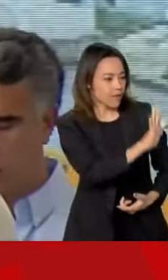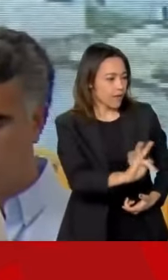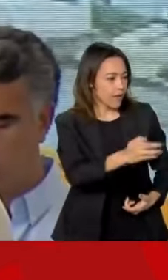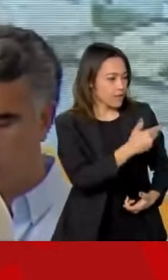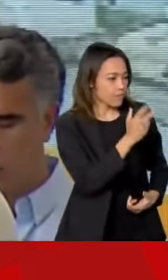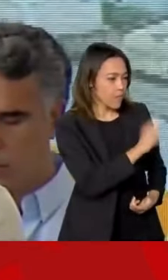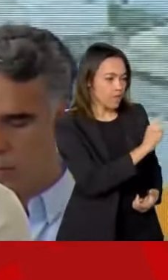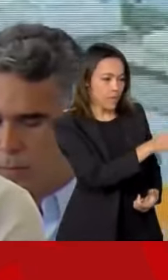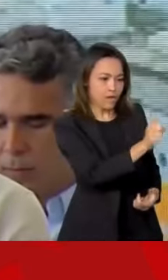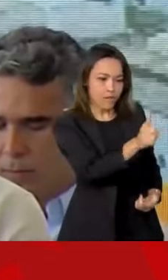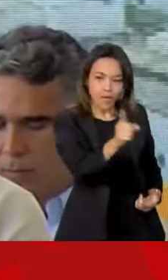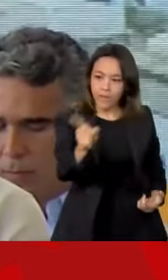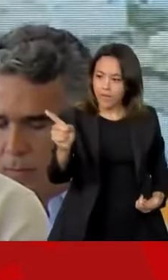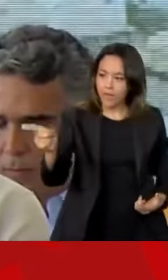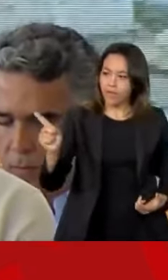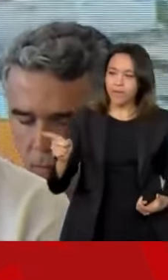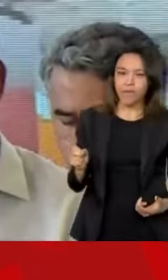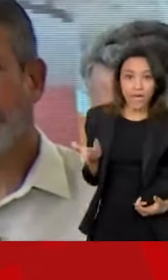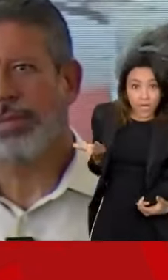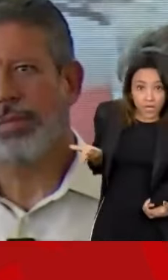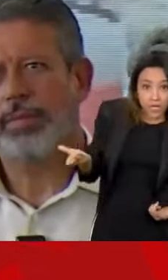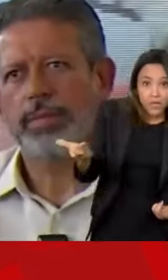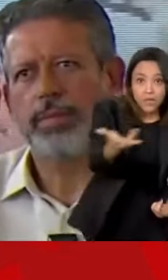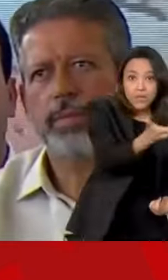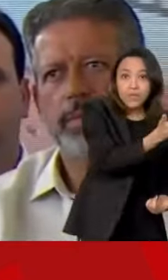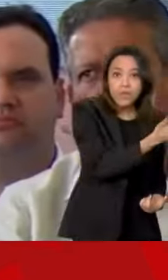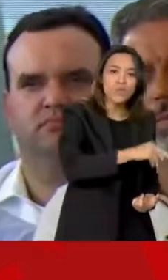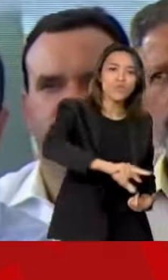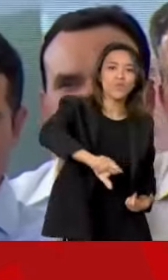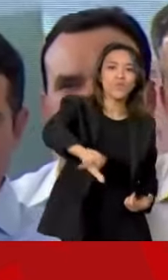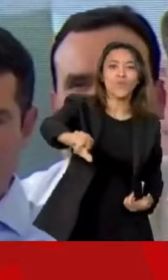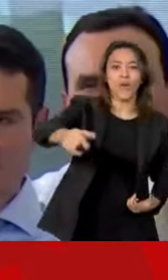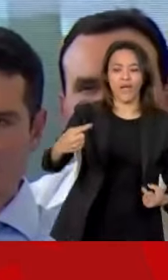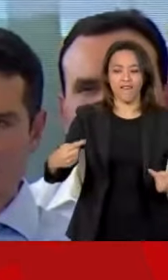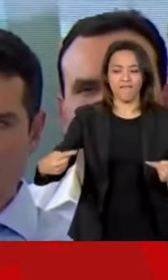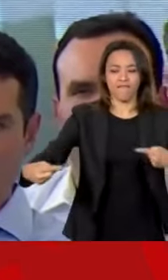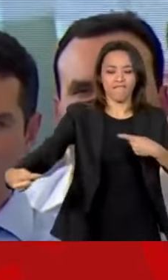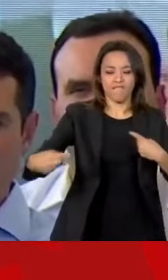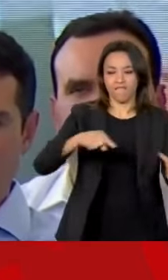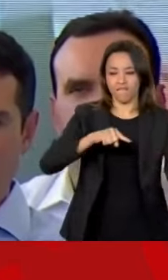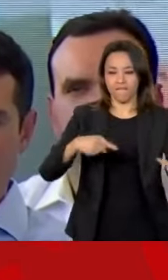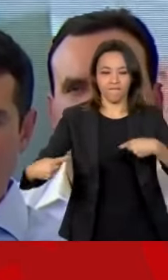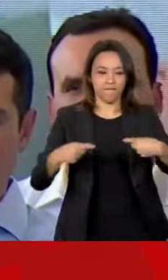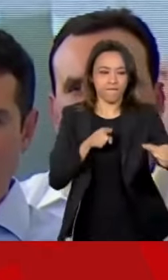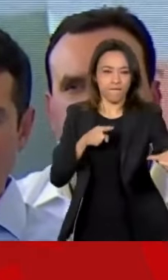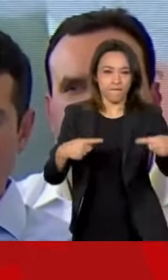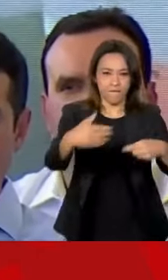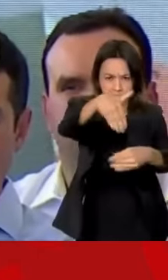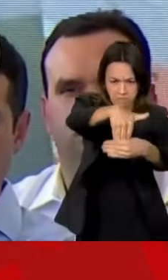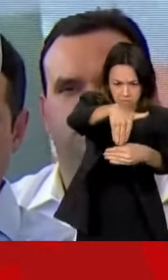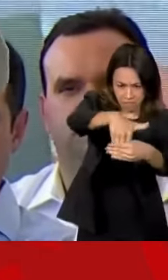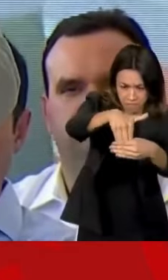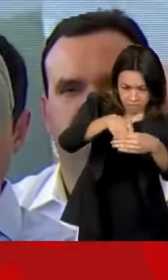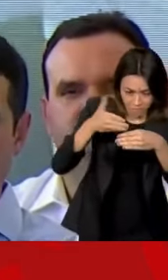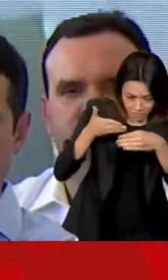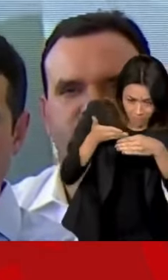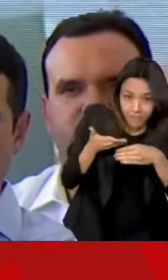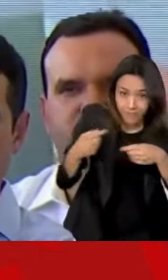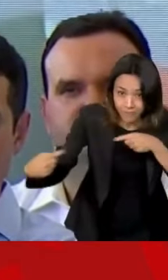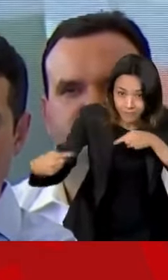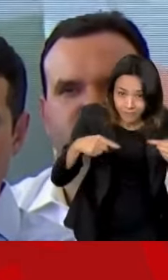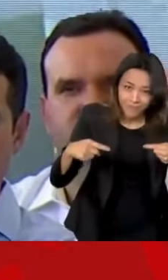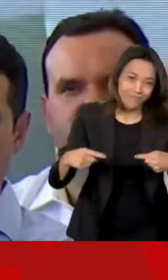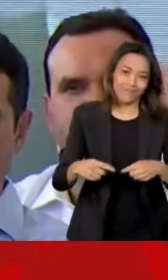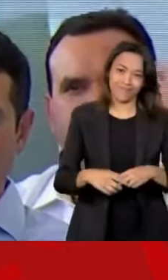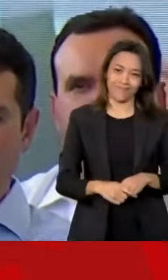Esse é um ato que não é um ato da gente fazer a disputa que a gente vai fazer na eleição porque